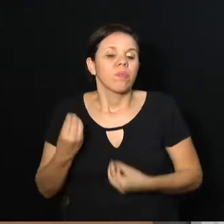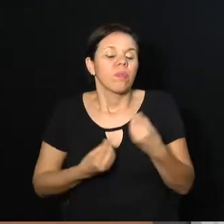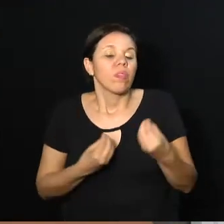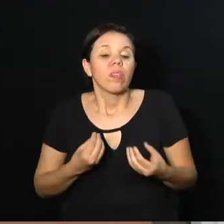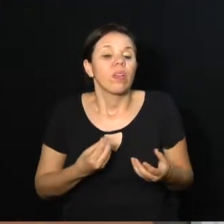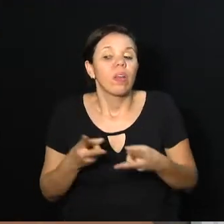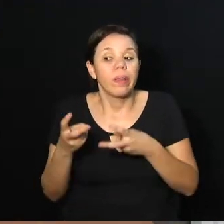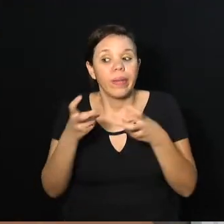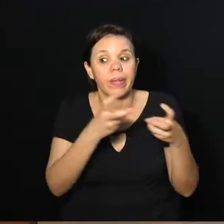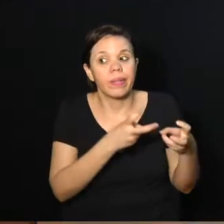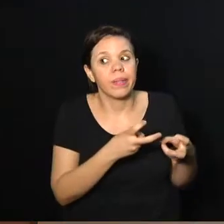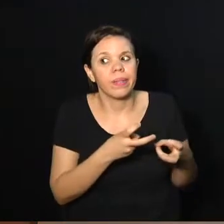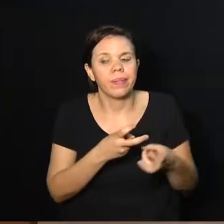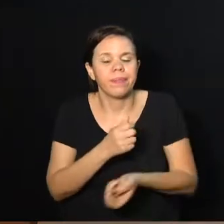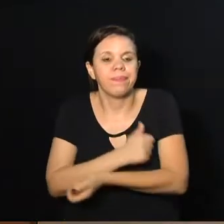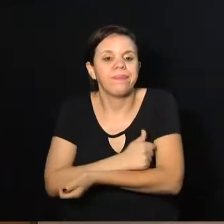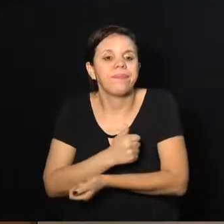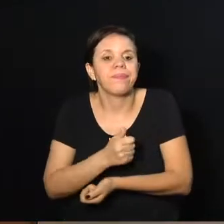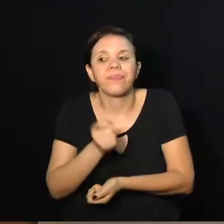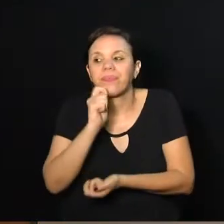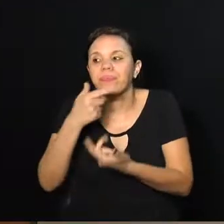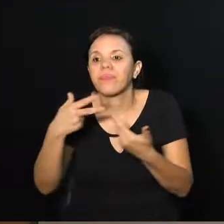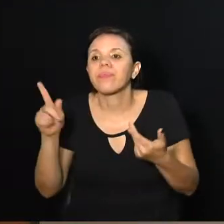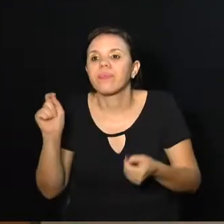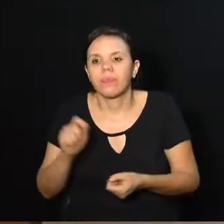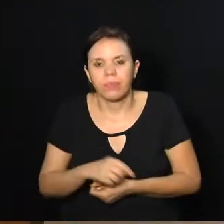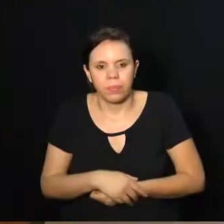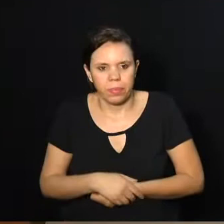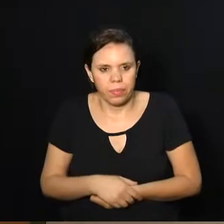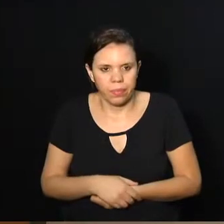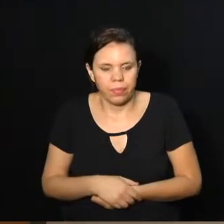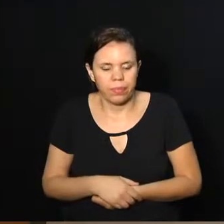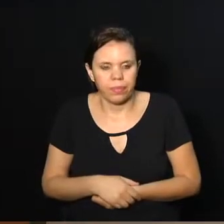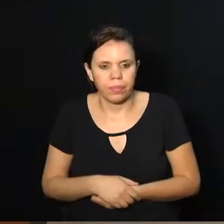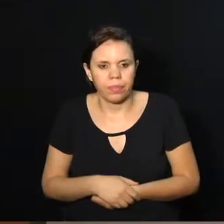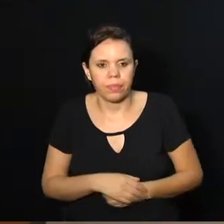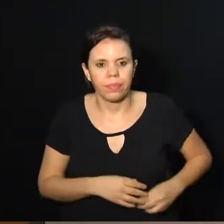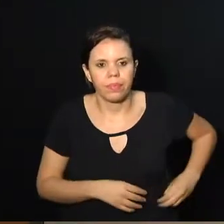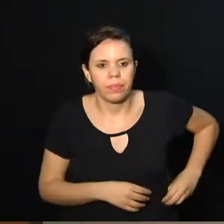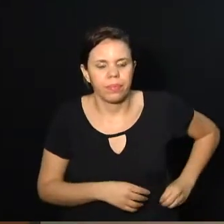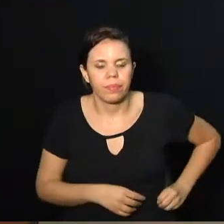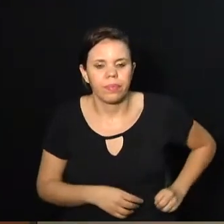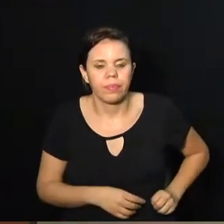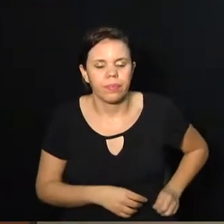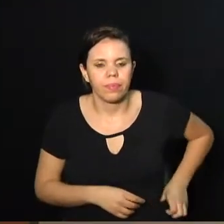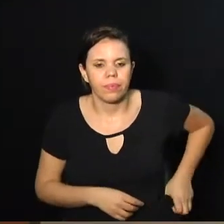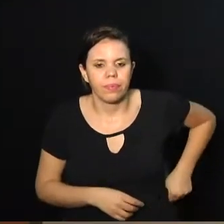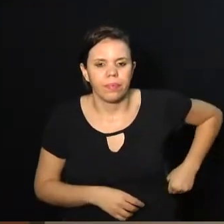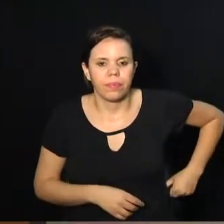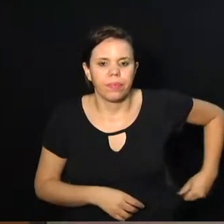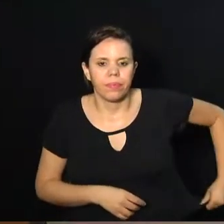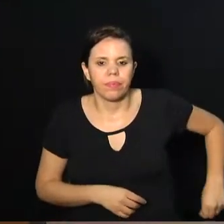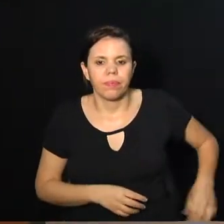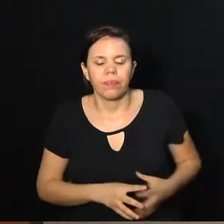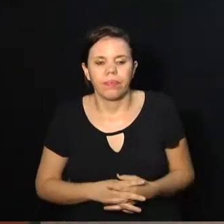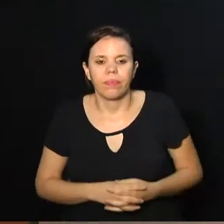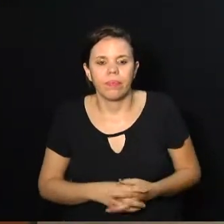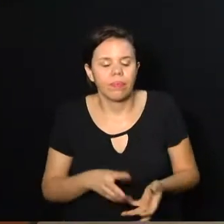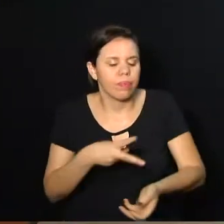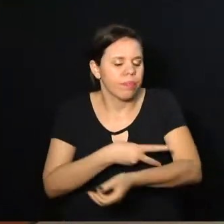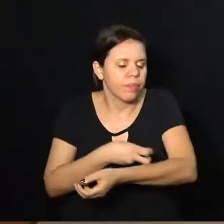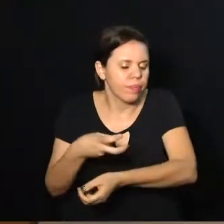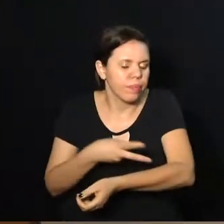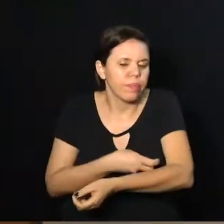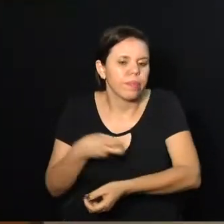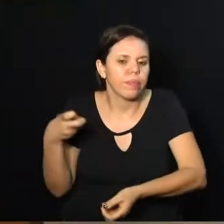que vocês detectam a dependência química e o uso de drogas? Exame de sangue? Não. Exame toxicológico. A